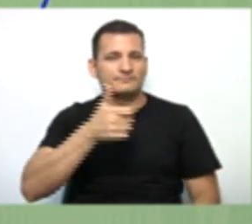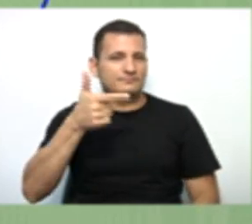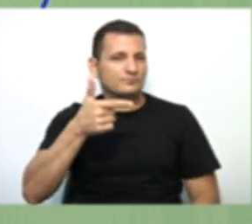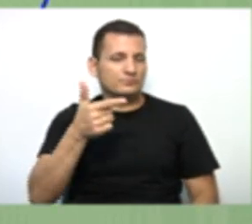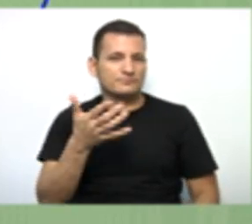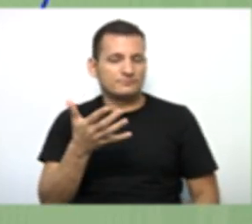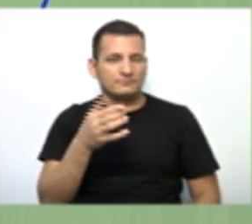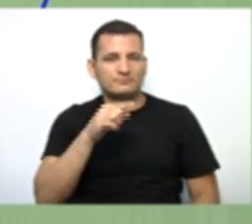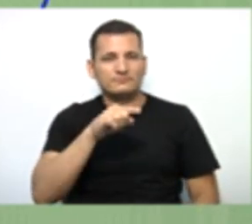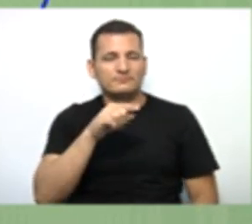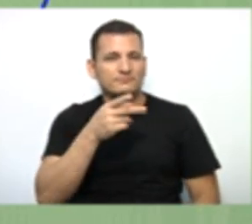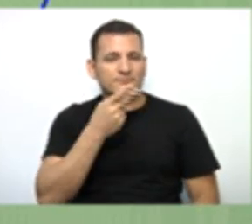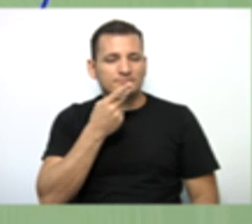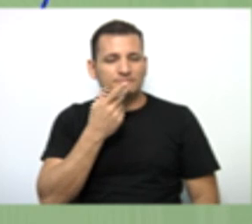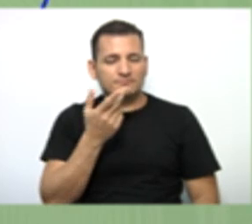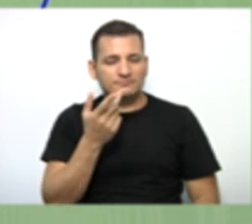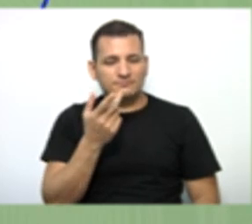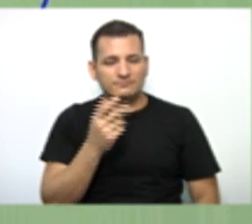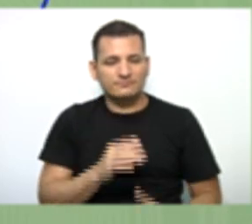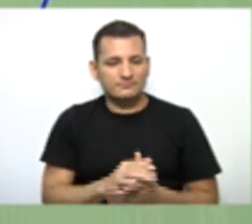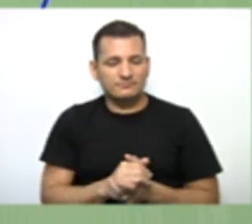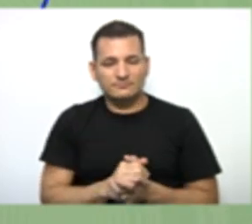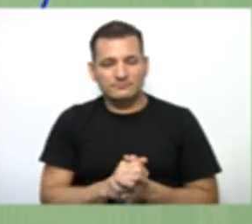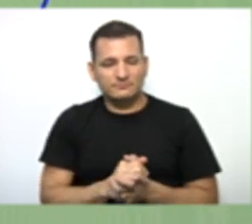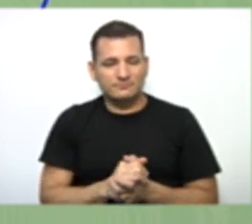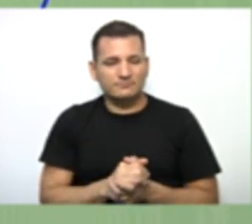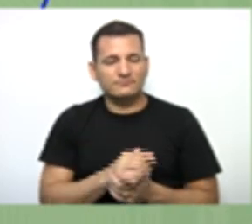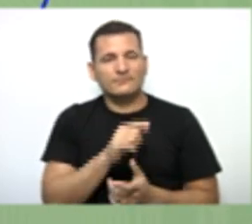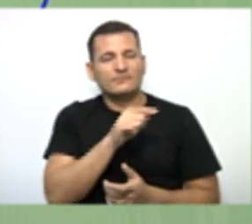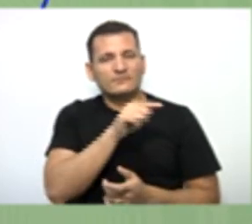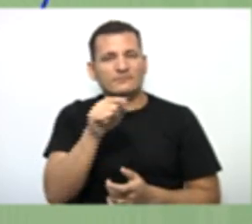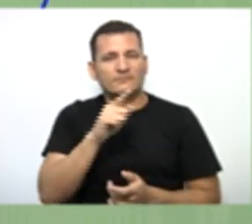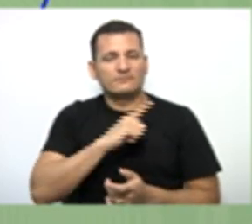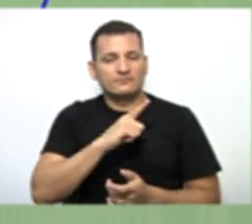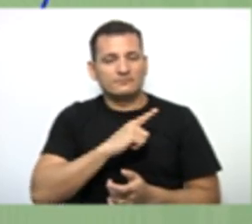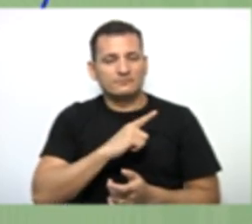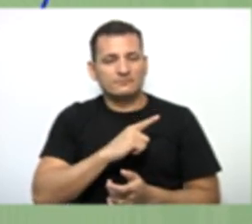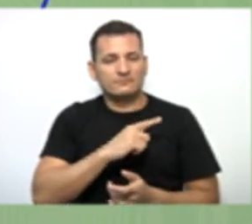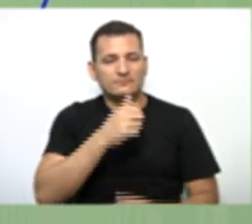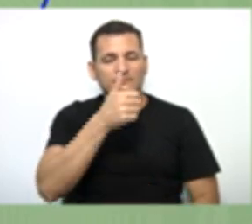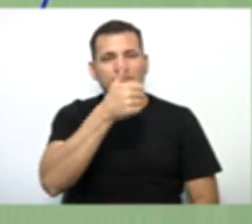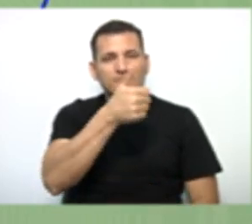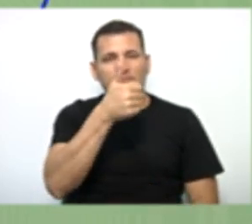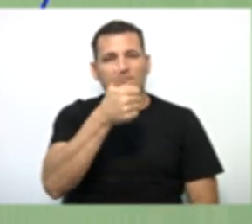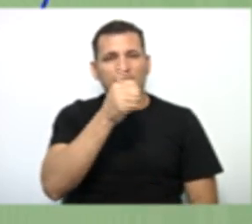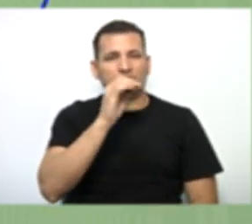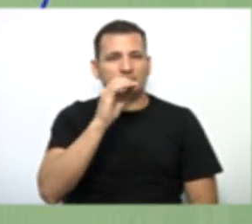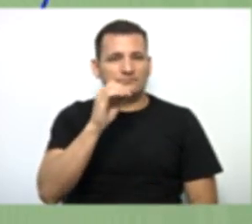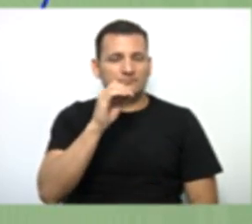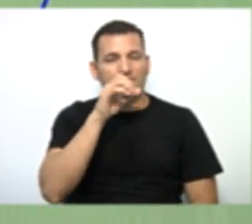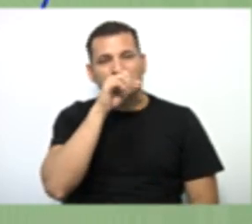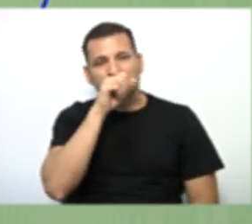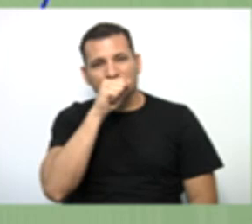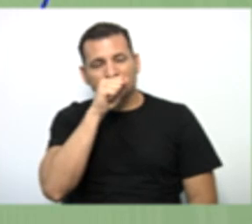naturalmente. Ele vai falar, ah, essa aí nós temos 1100 laranjas.